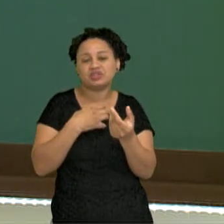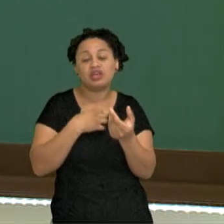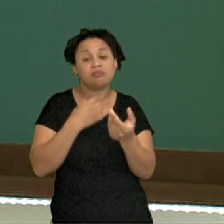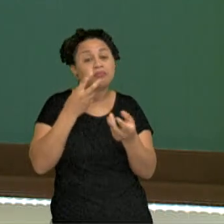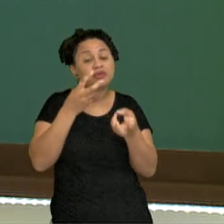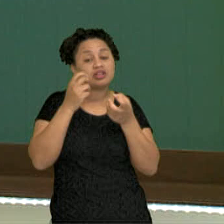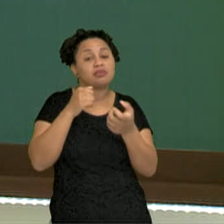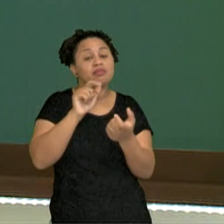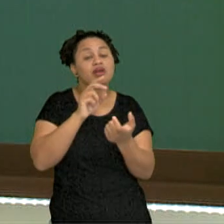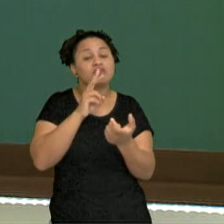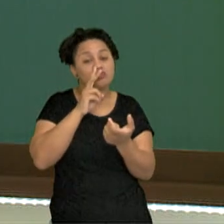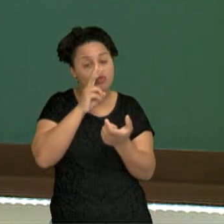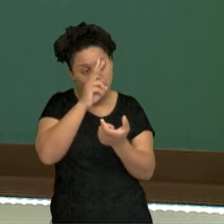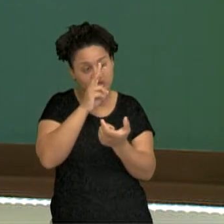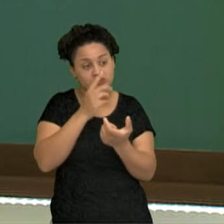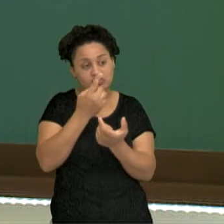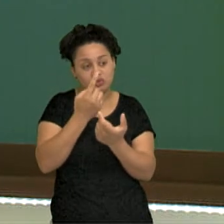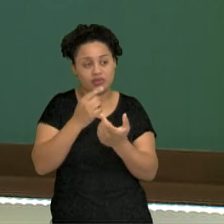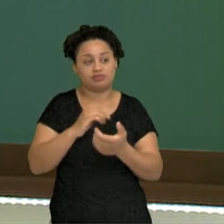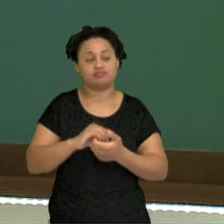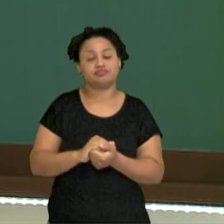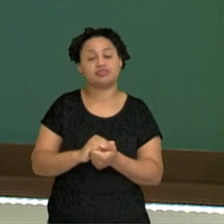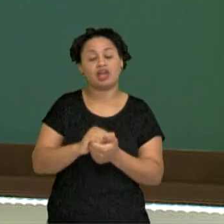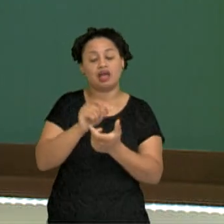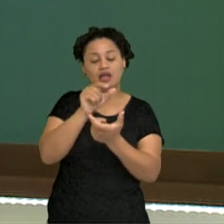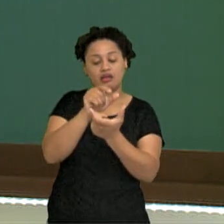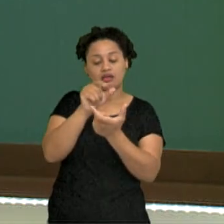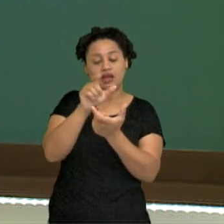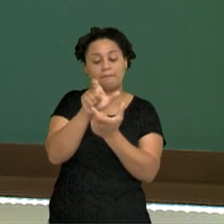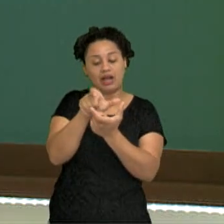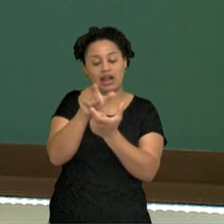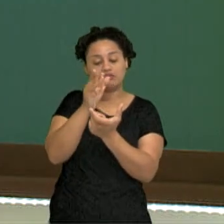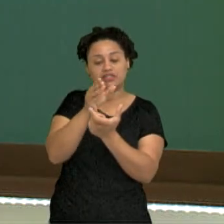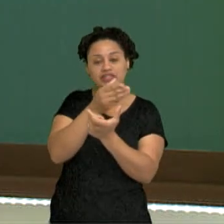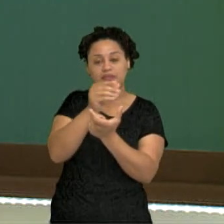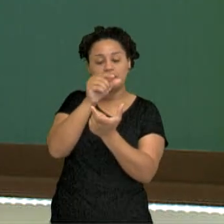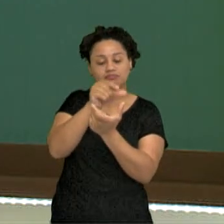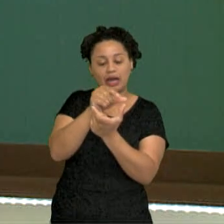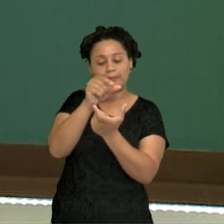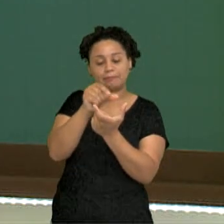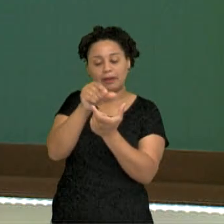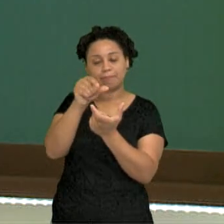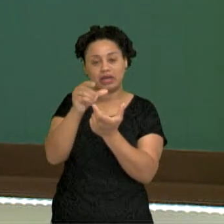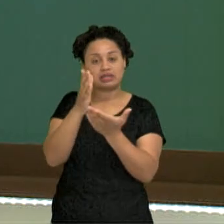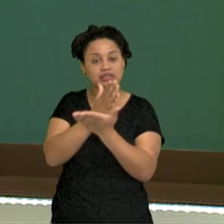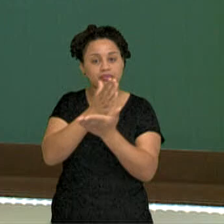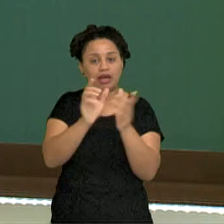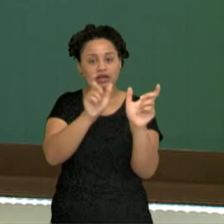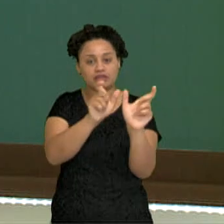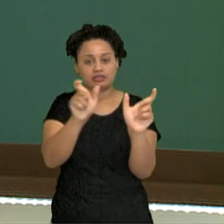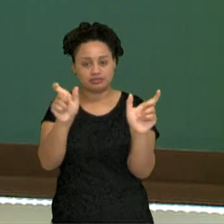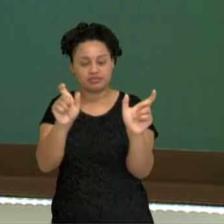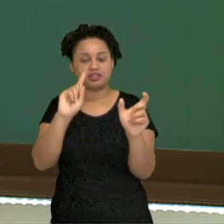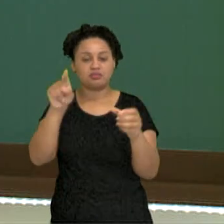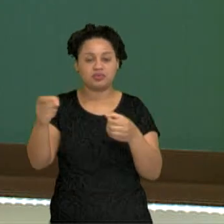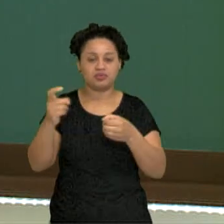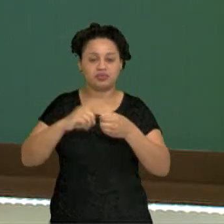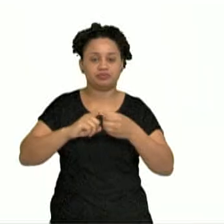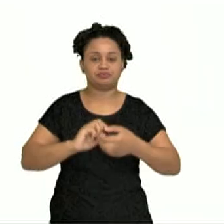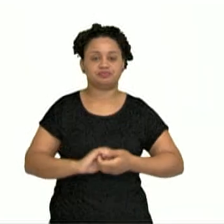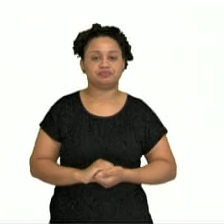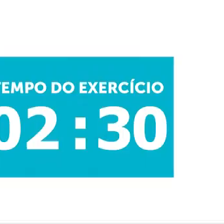aquela pronúncia pausada. E depois, faça a separação destas sílabas. Já retornaremos.